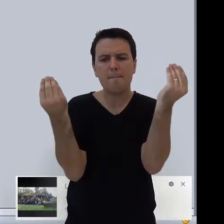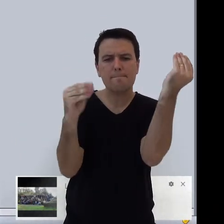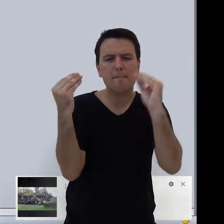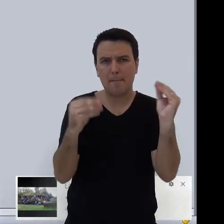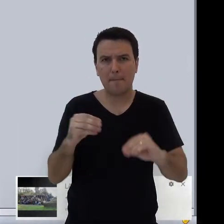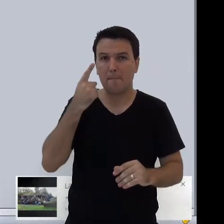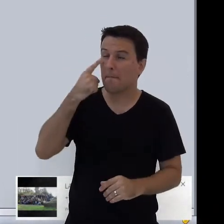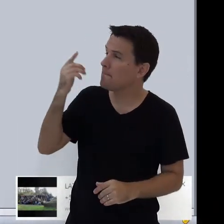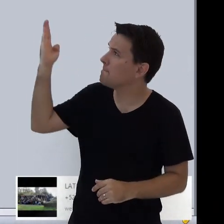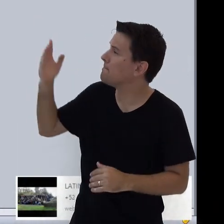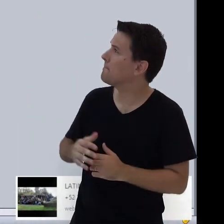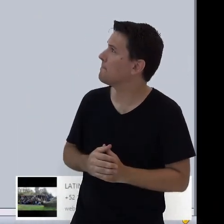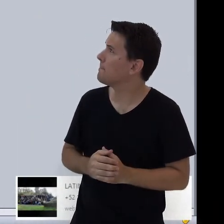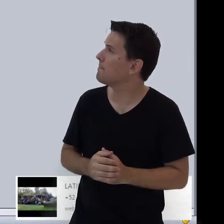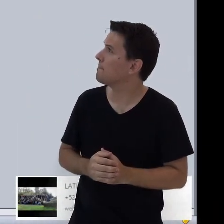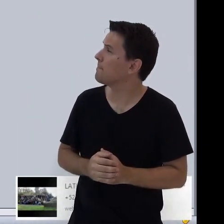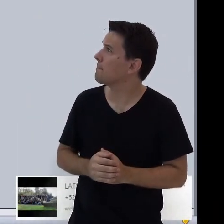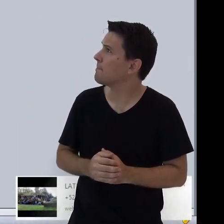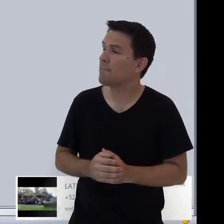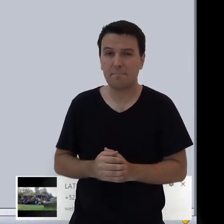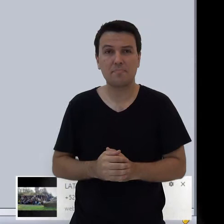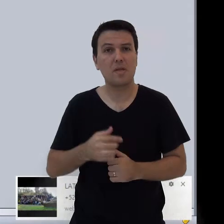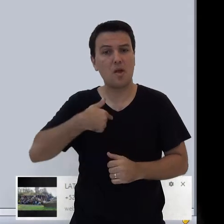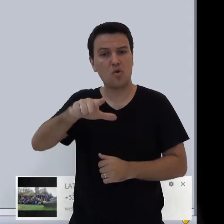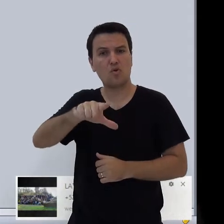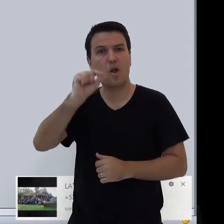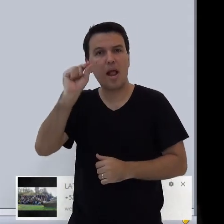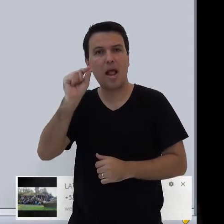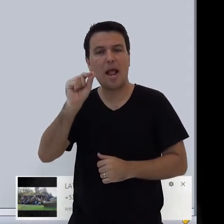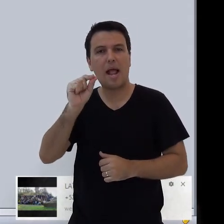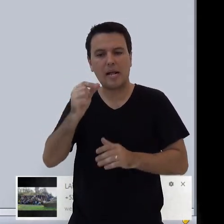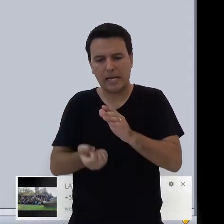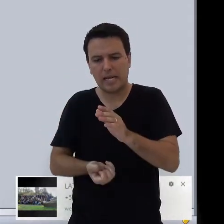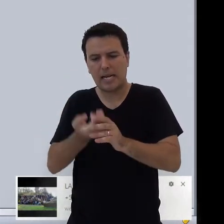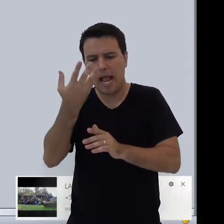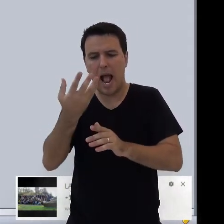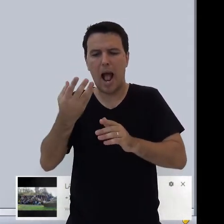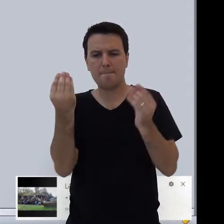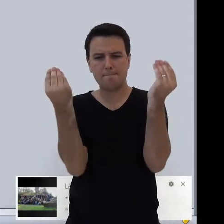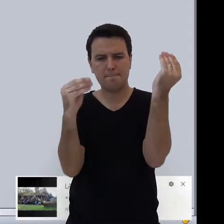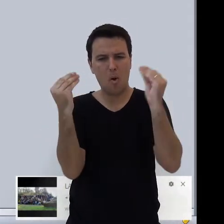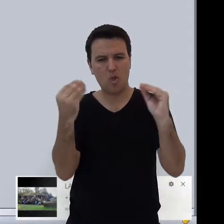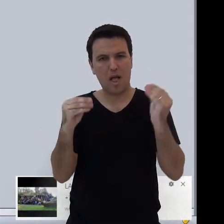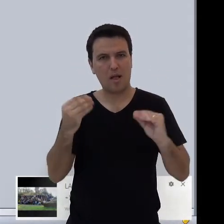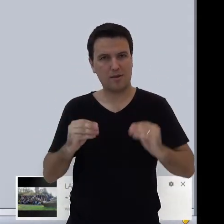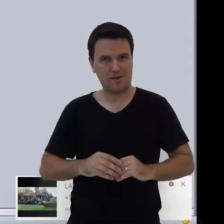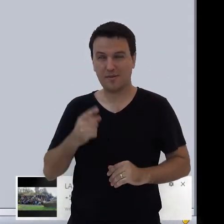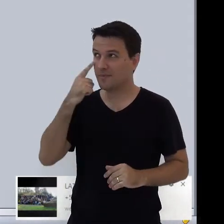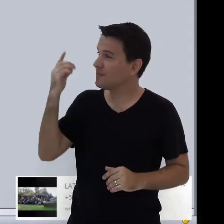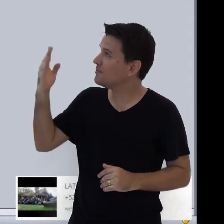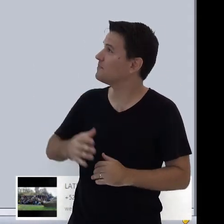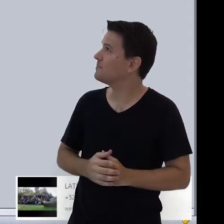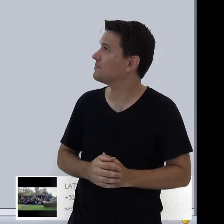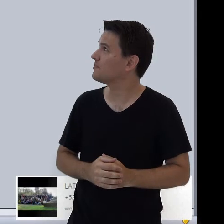clicar nessa setinha do lado da folhinha em branco e vou selecionar essa opção, criar montagem a partir da